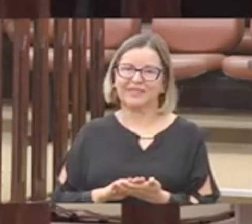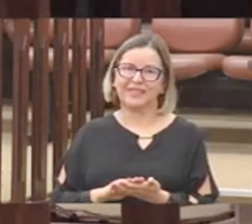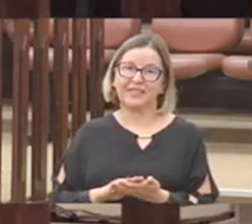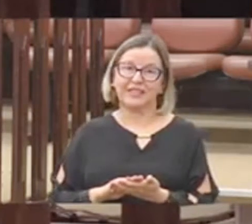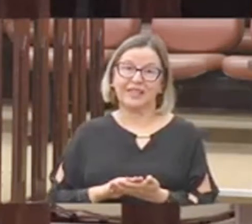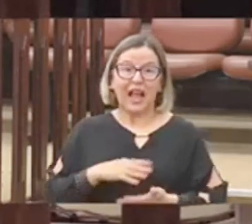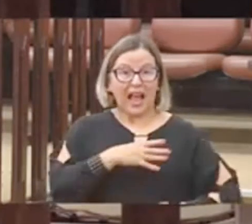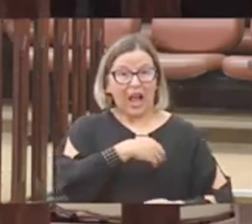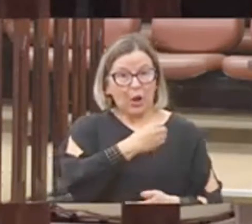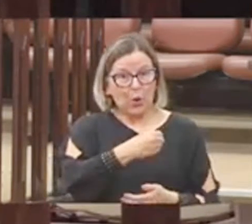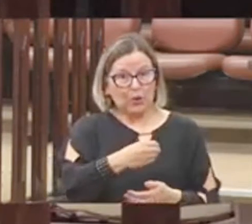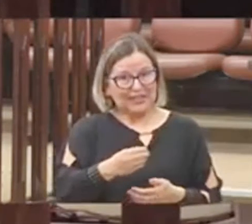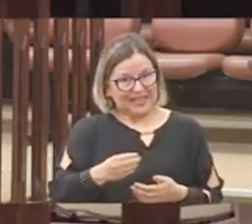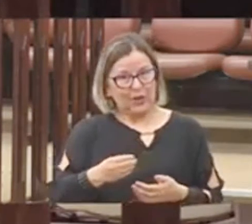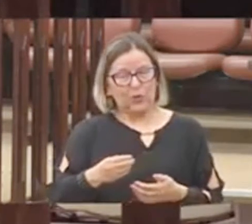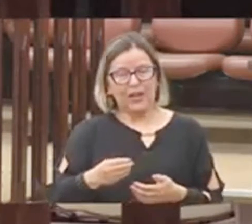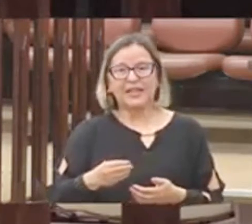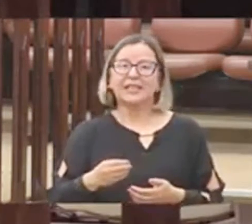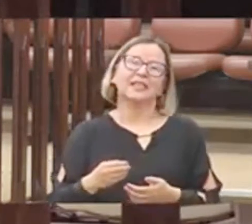nossas vidas,